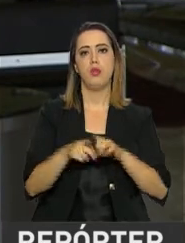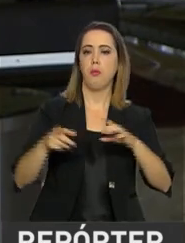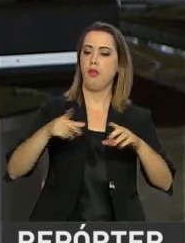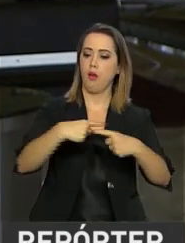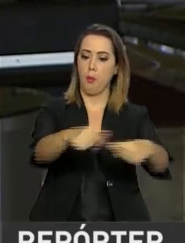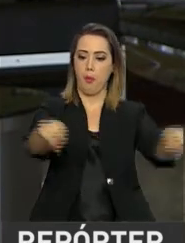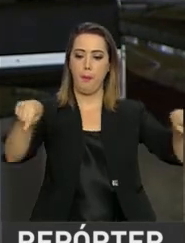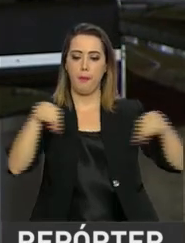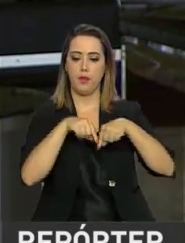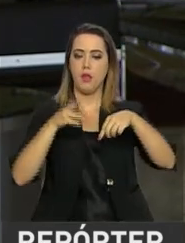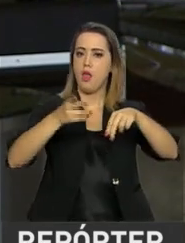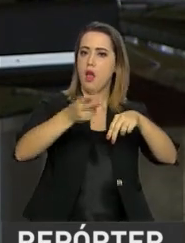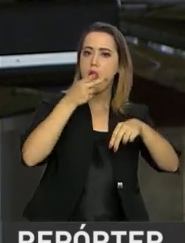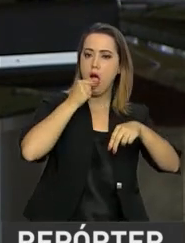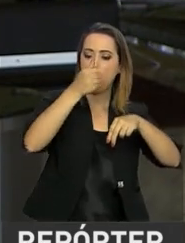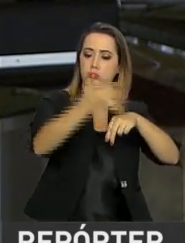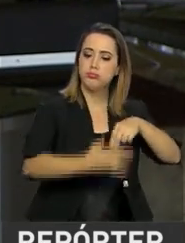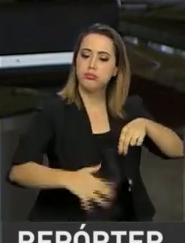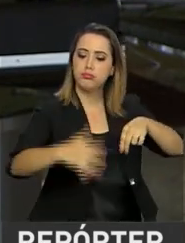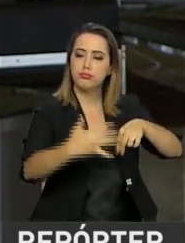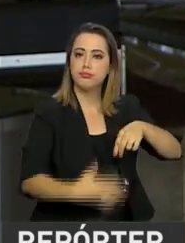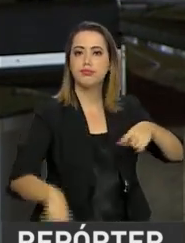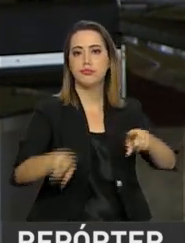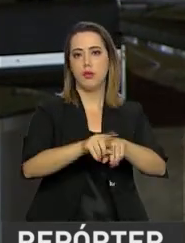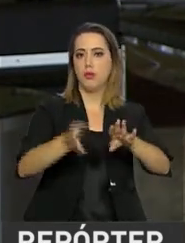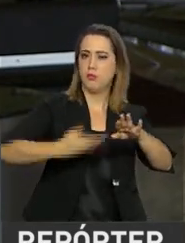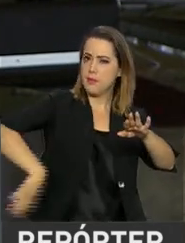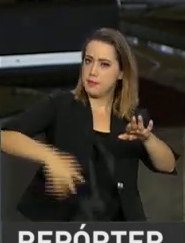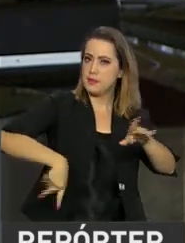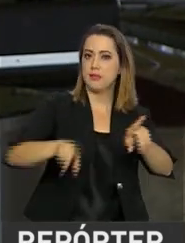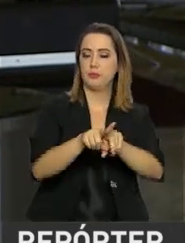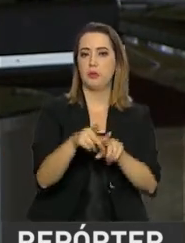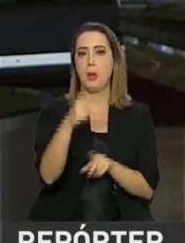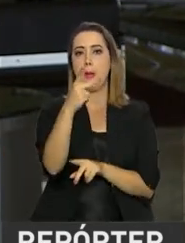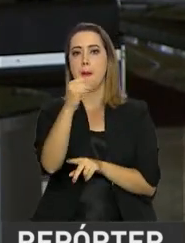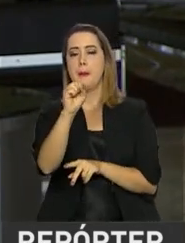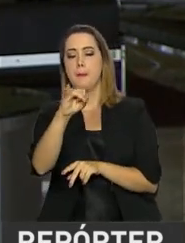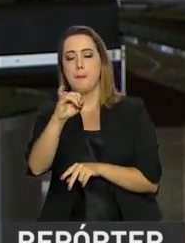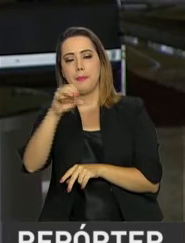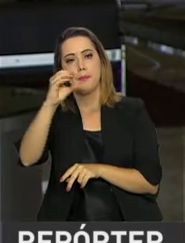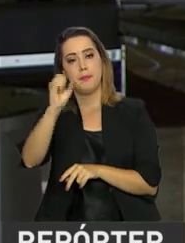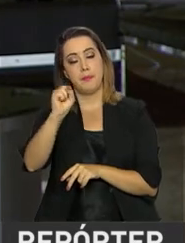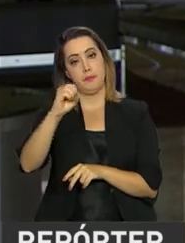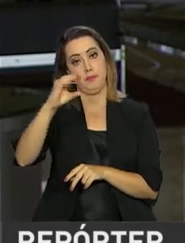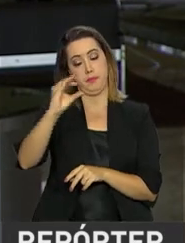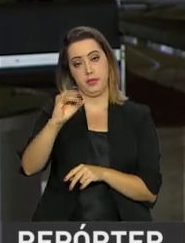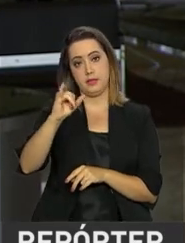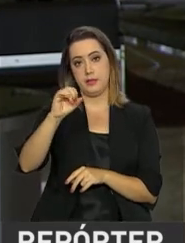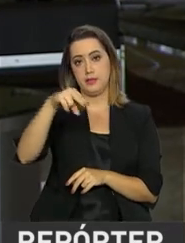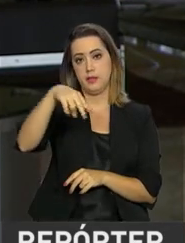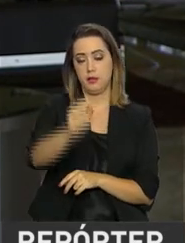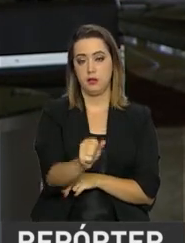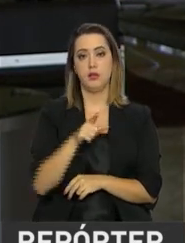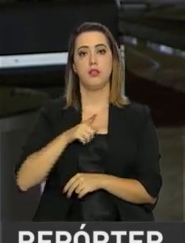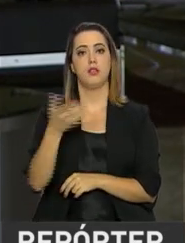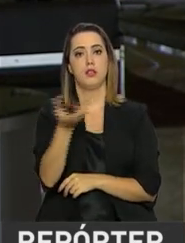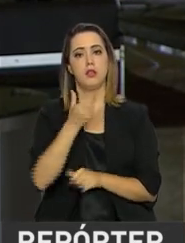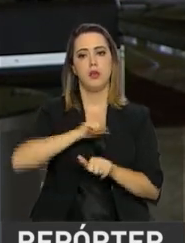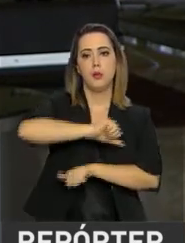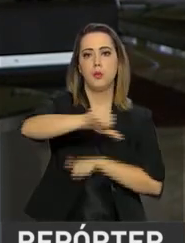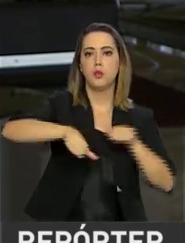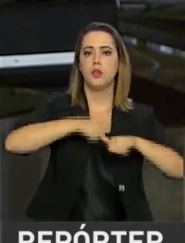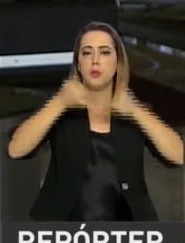luiz ela pode ser usada até para quem quer tornar mais eficiente o uso da água e da energia elétrica dentro de casa é o que